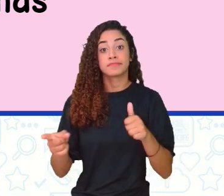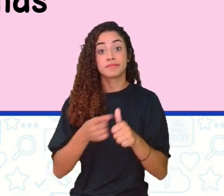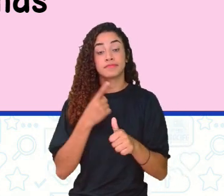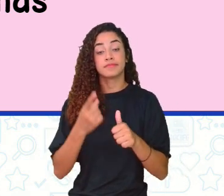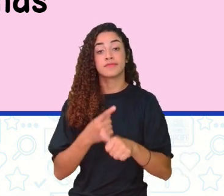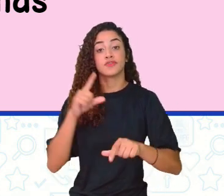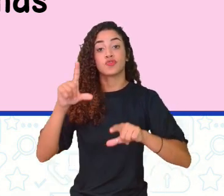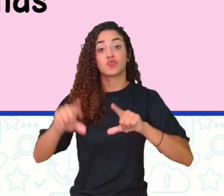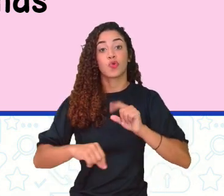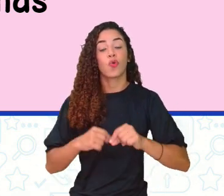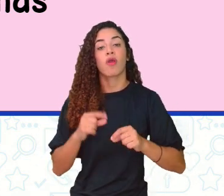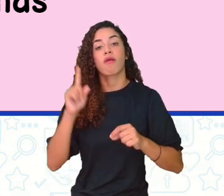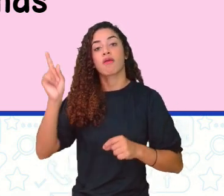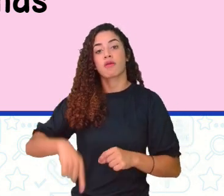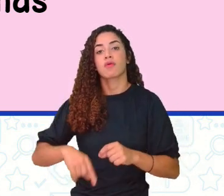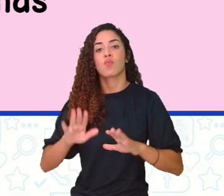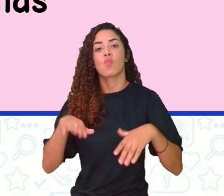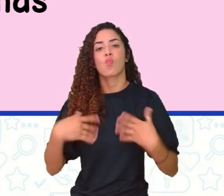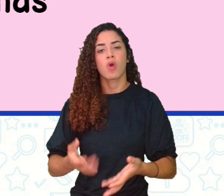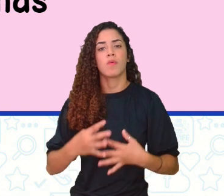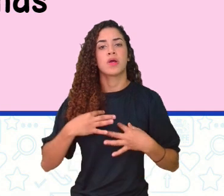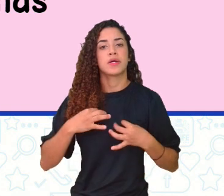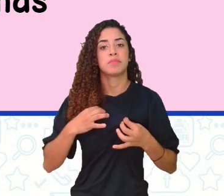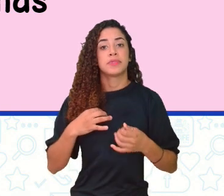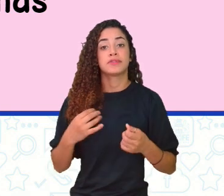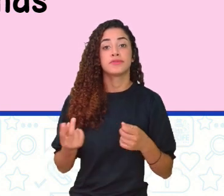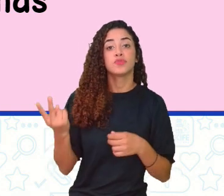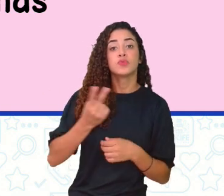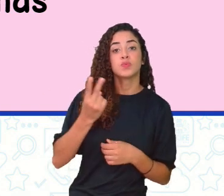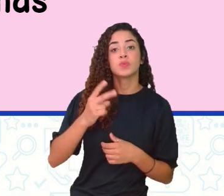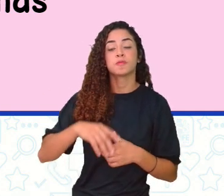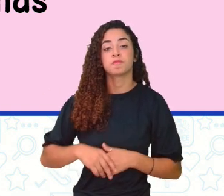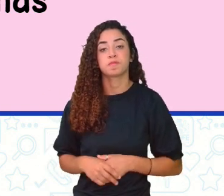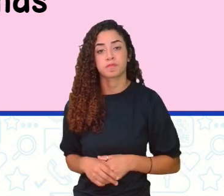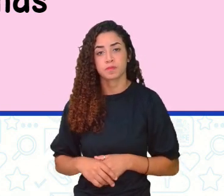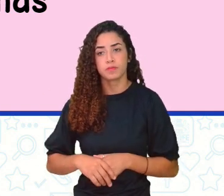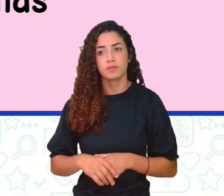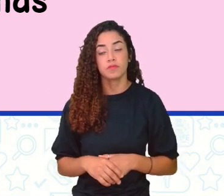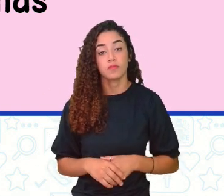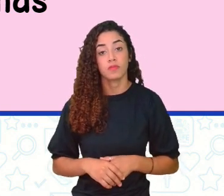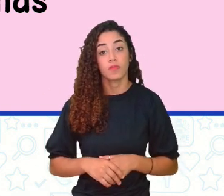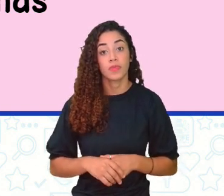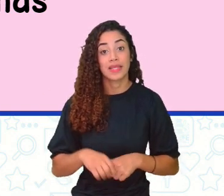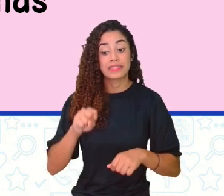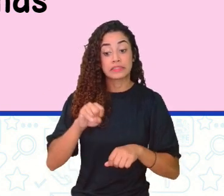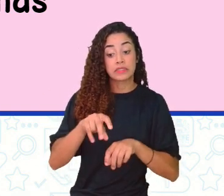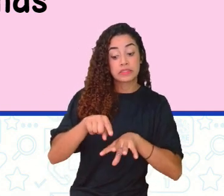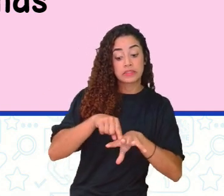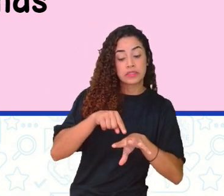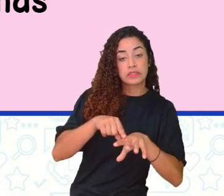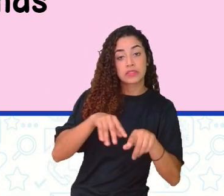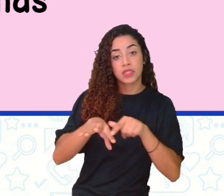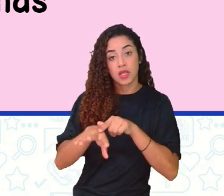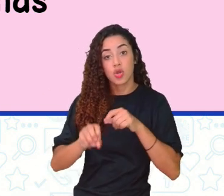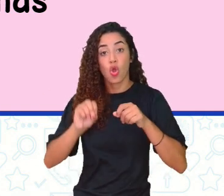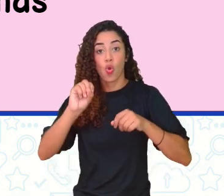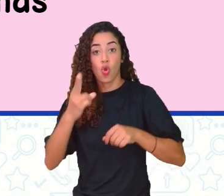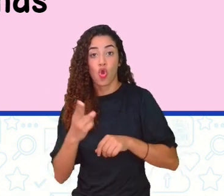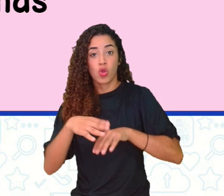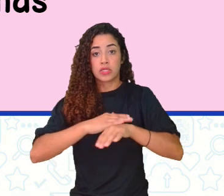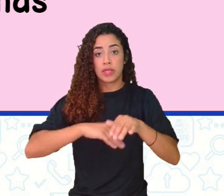aí é qual a camisa. E qual é a segunda escolha? Se ele vai de sandálias ou se ele vai de